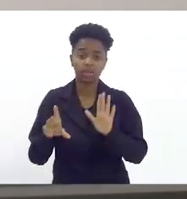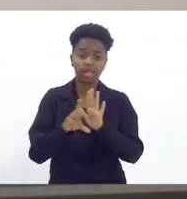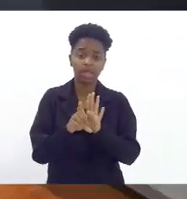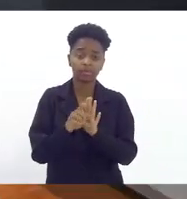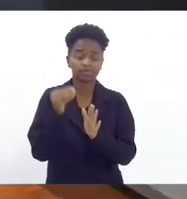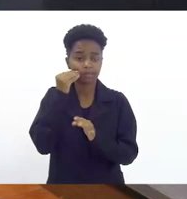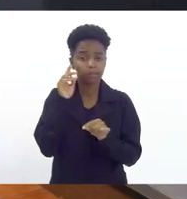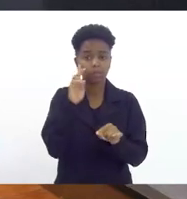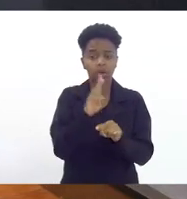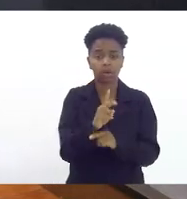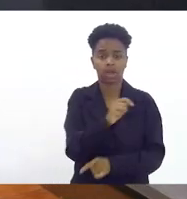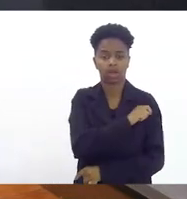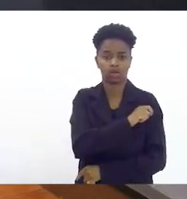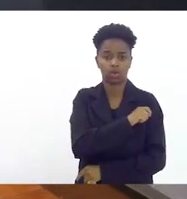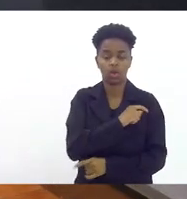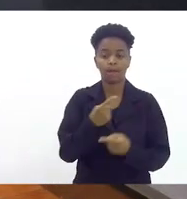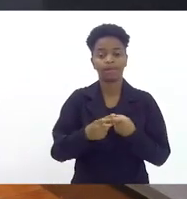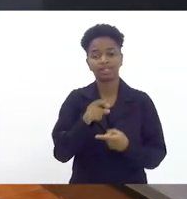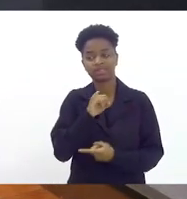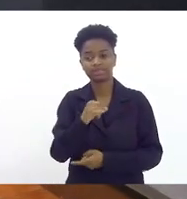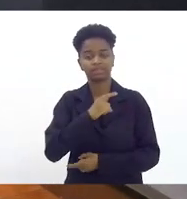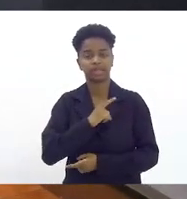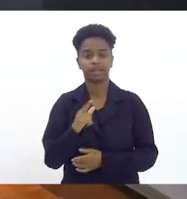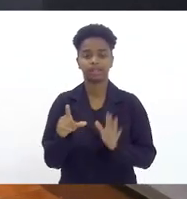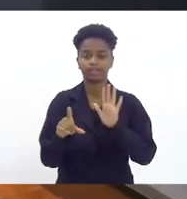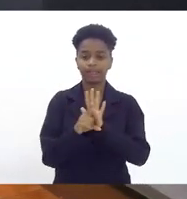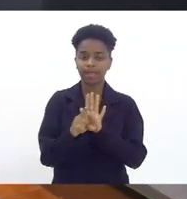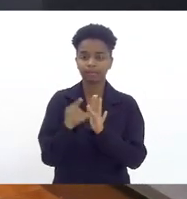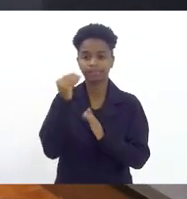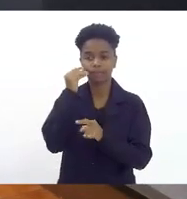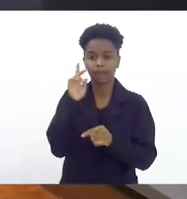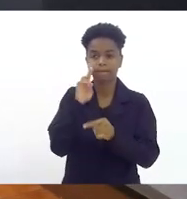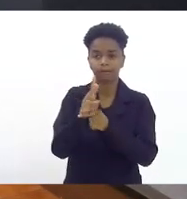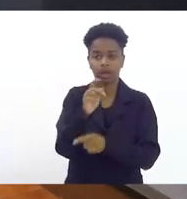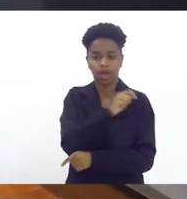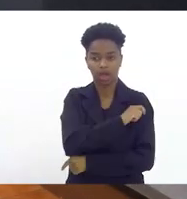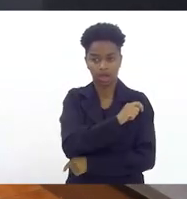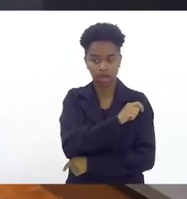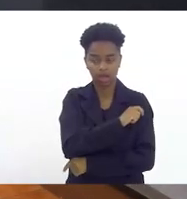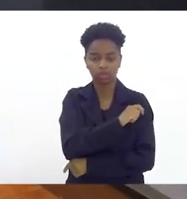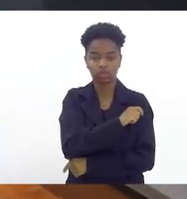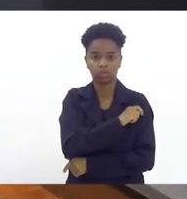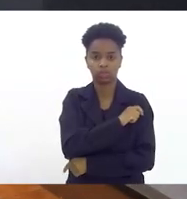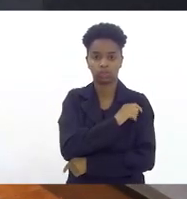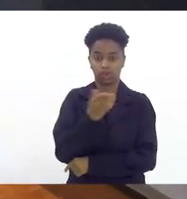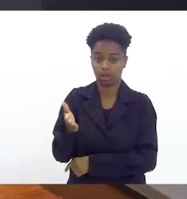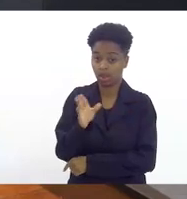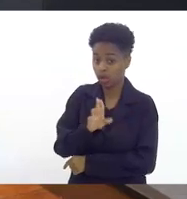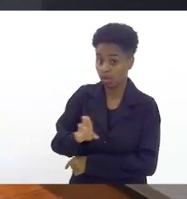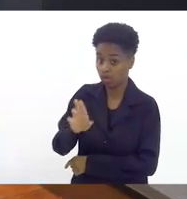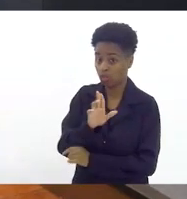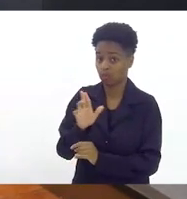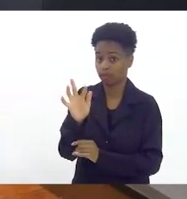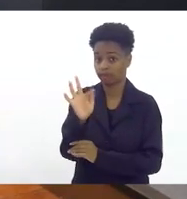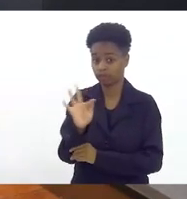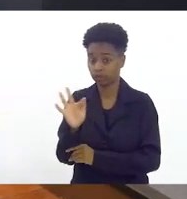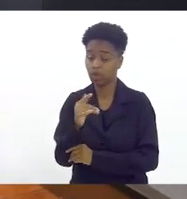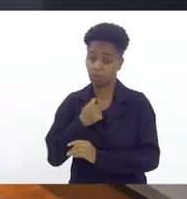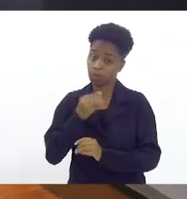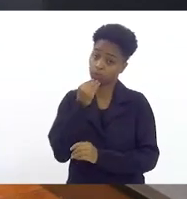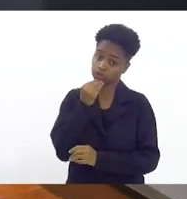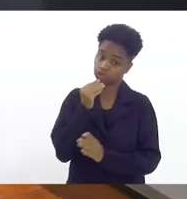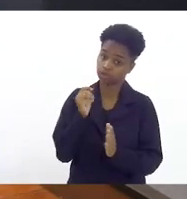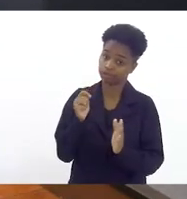que proteja o aluno porque se tivesse uma legislação que protegesse o aluno na condição de consumidor eu poderia como sindicato